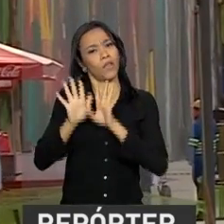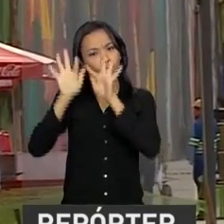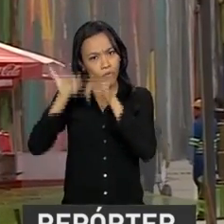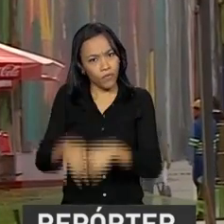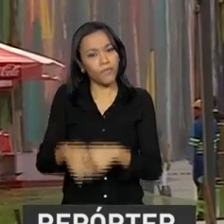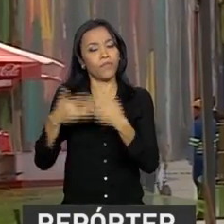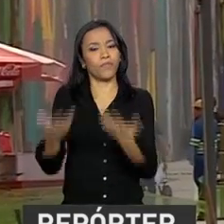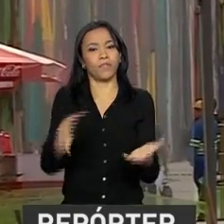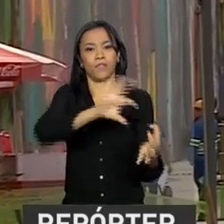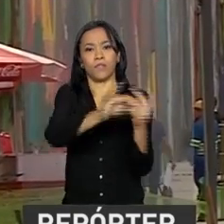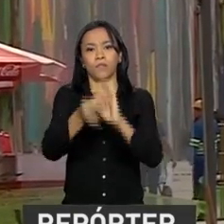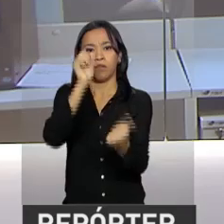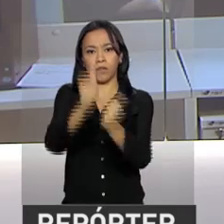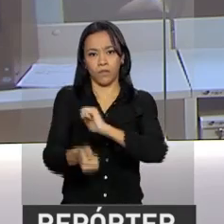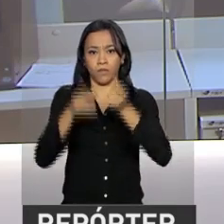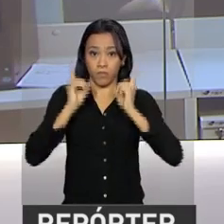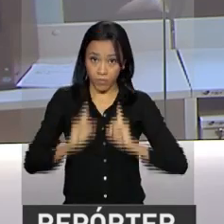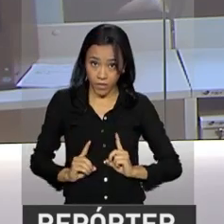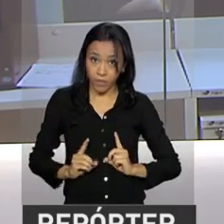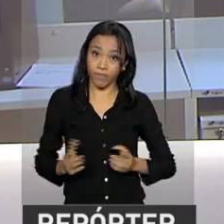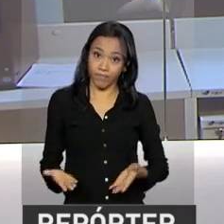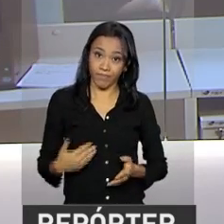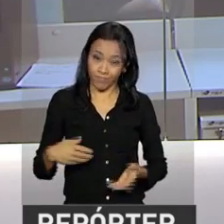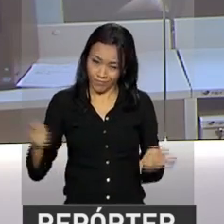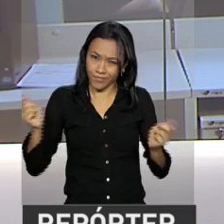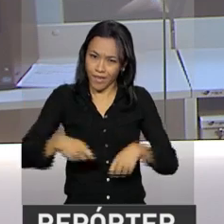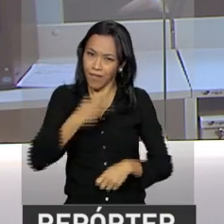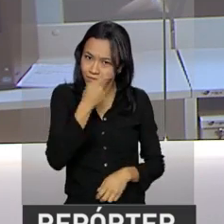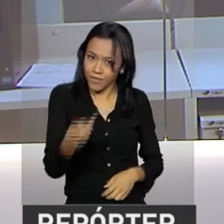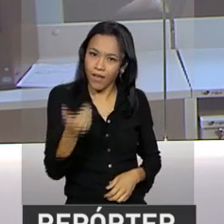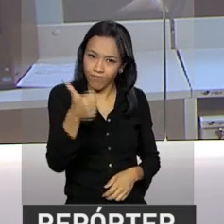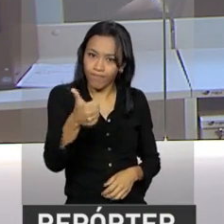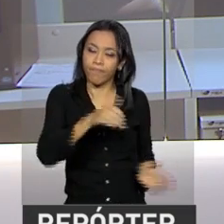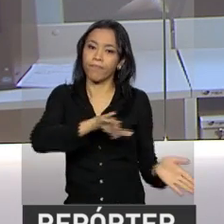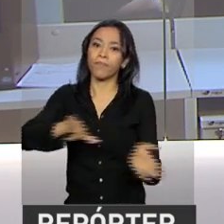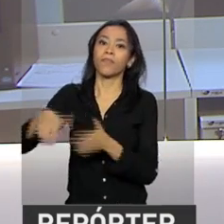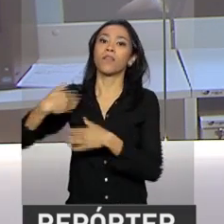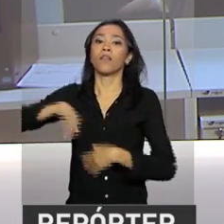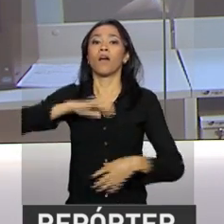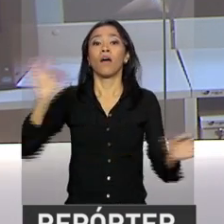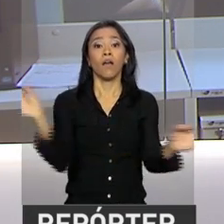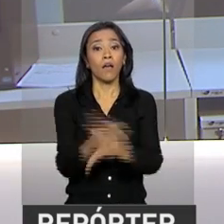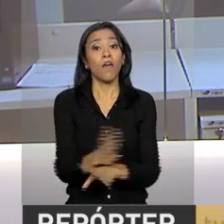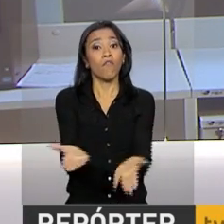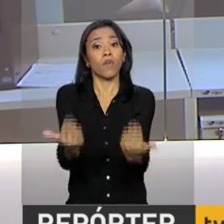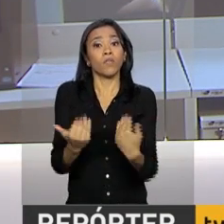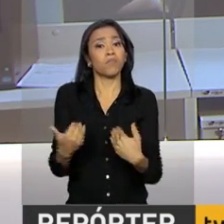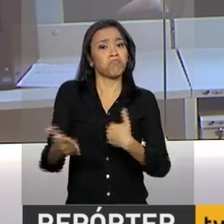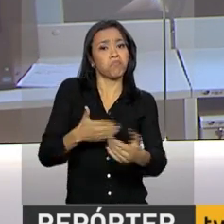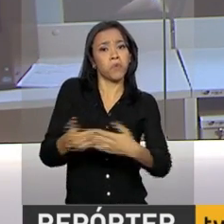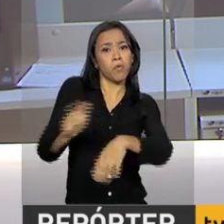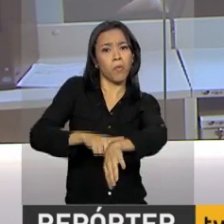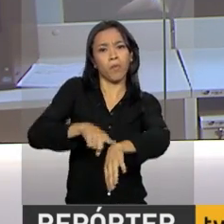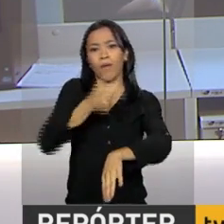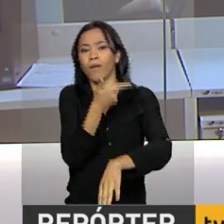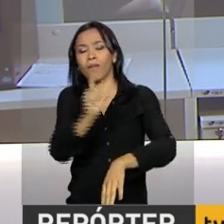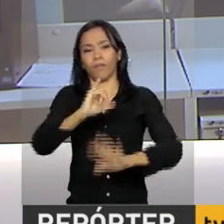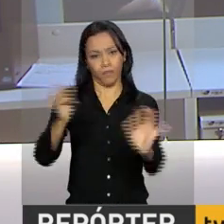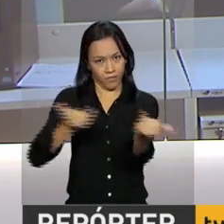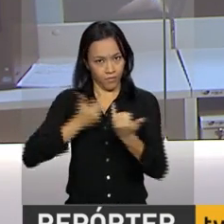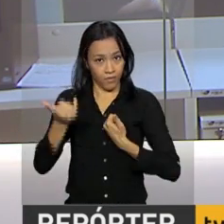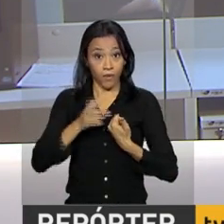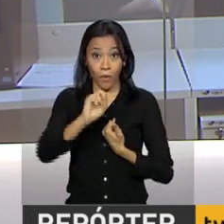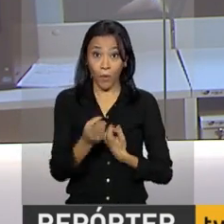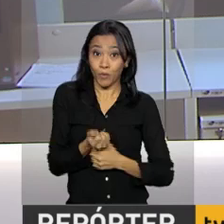o encerramento da paraolimpíada Vale a Pena visitar bom nós ficamos por aqui voltamos a qualquer momento com outras informações